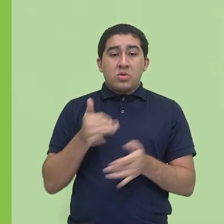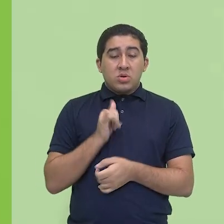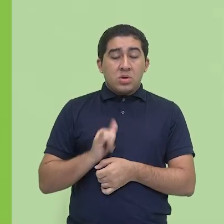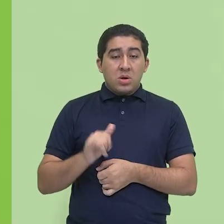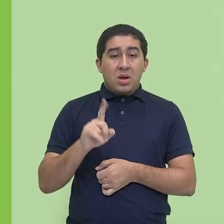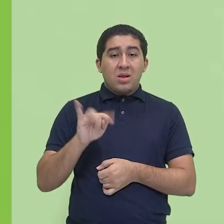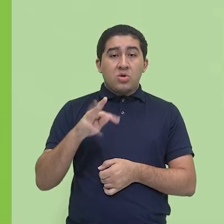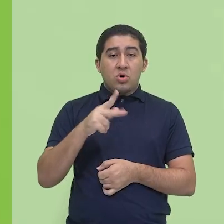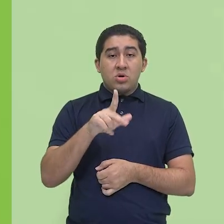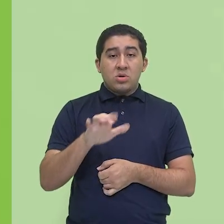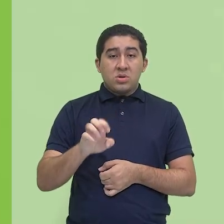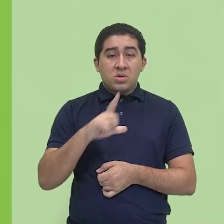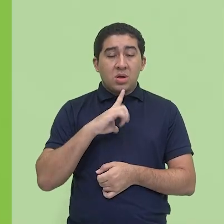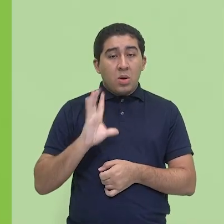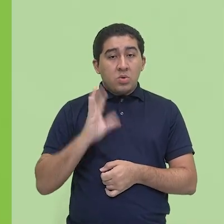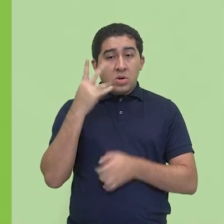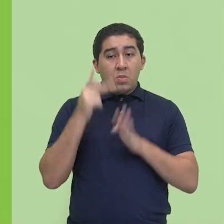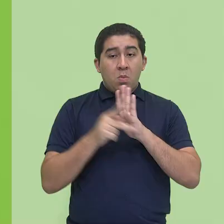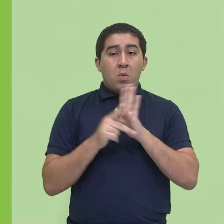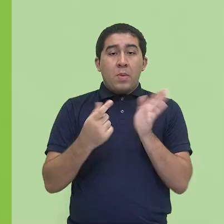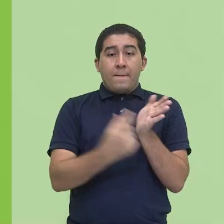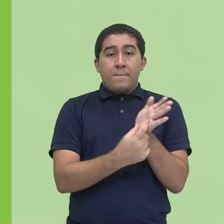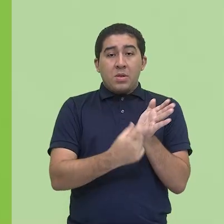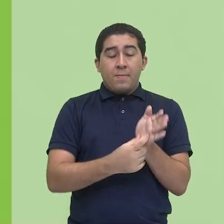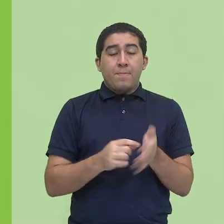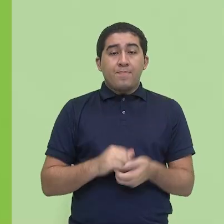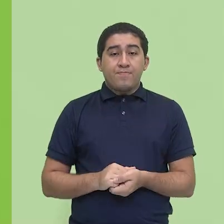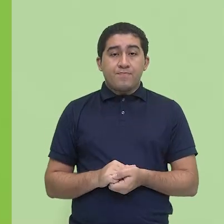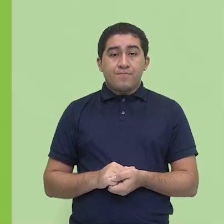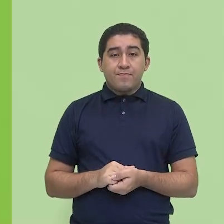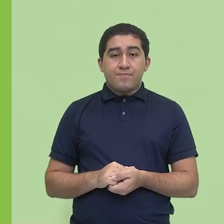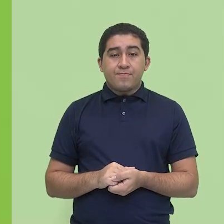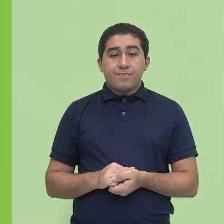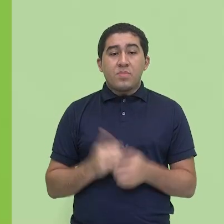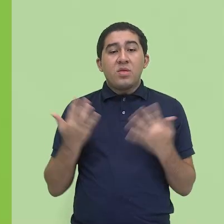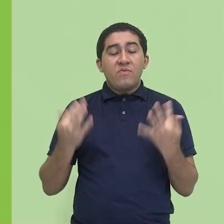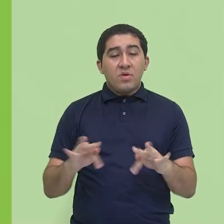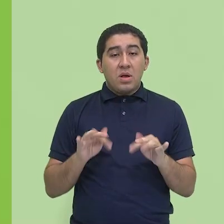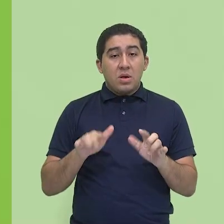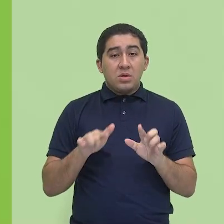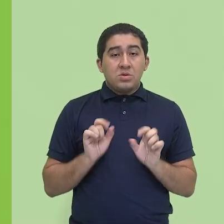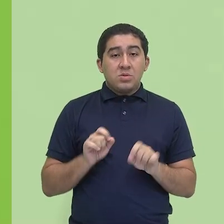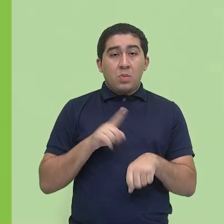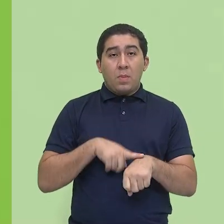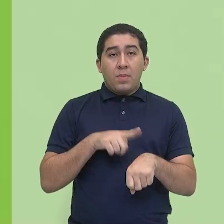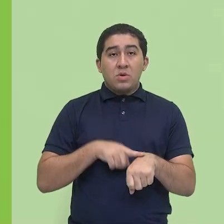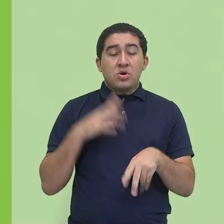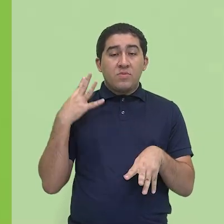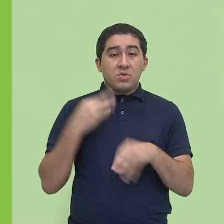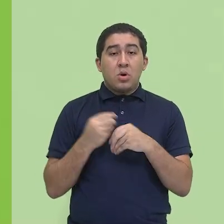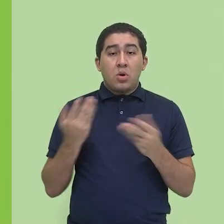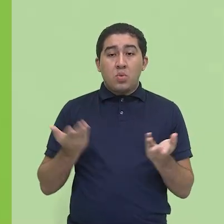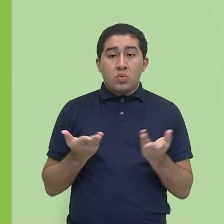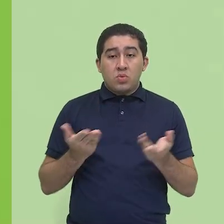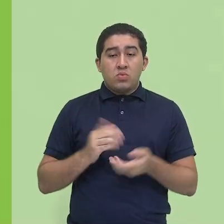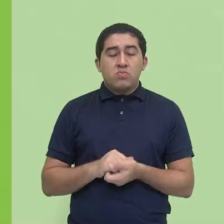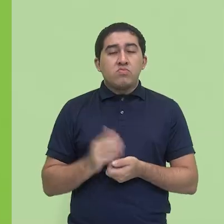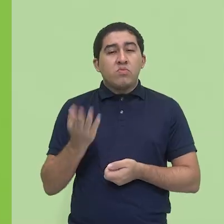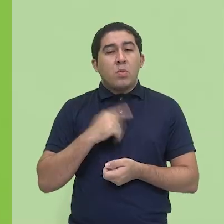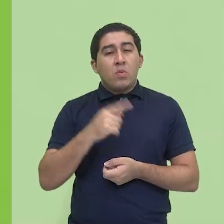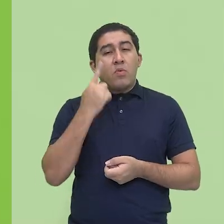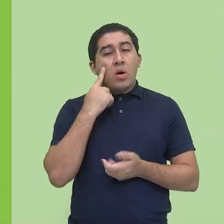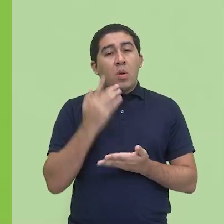eletrólise para os processos que acontecem nas pilhas e baterias, tá? Para finalizar esse momento de revisão da aula de hoje, bora dar uma olhadinha em